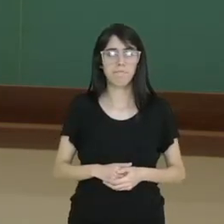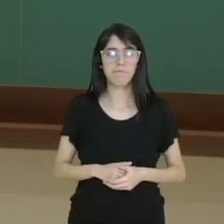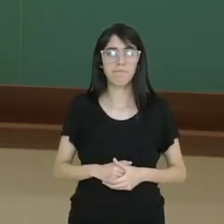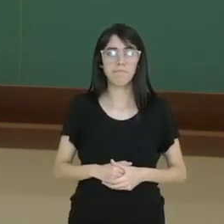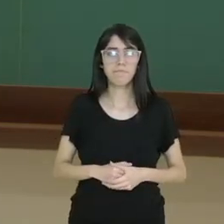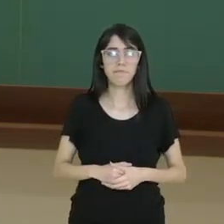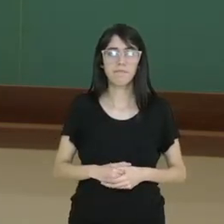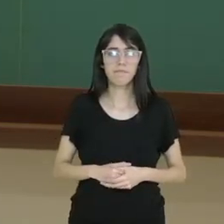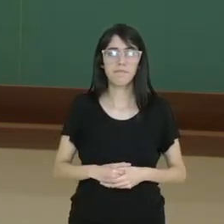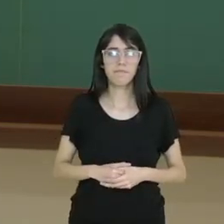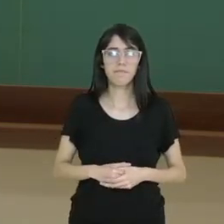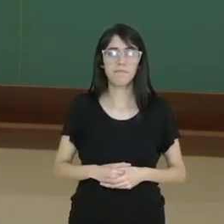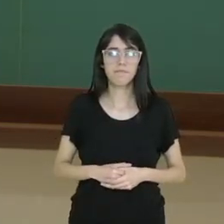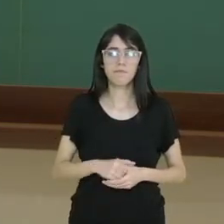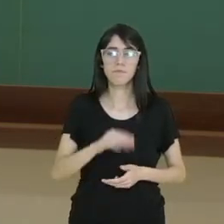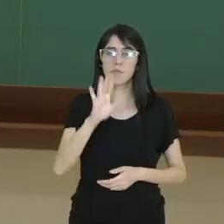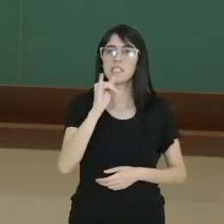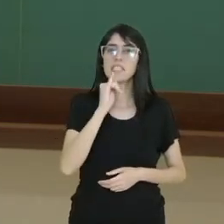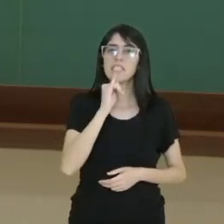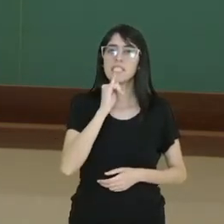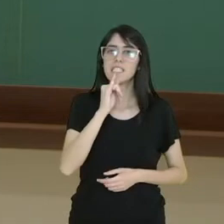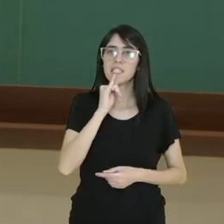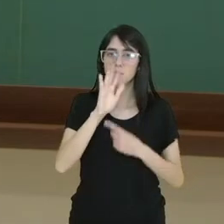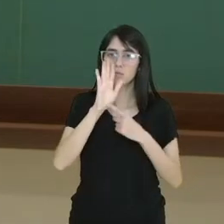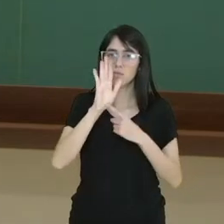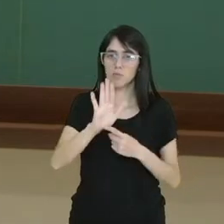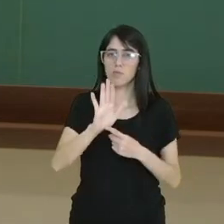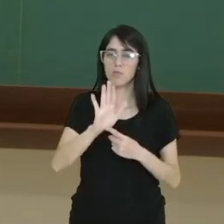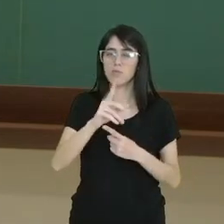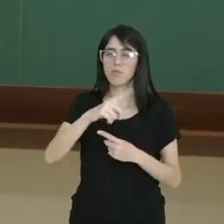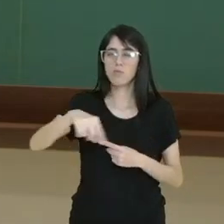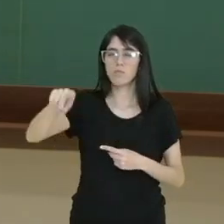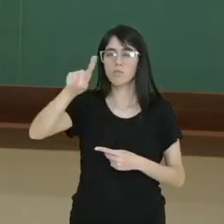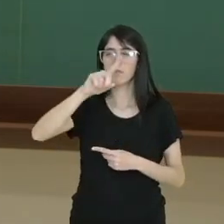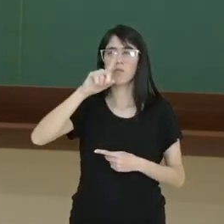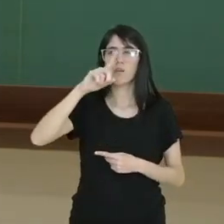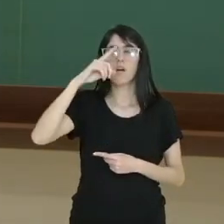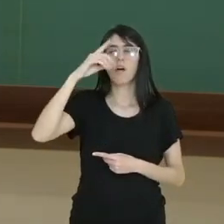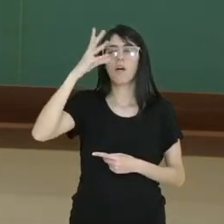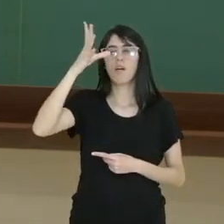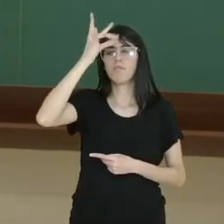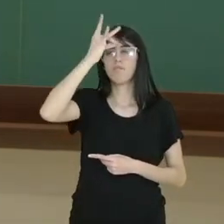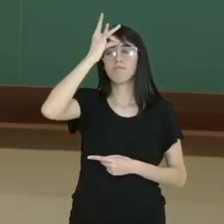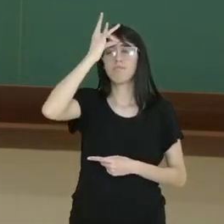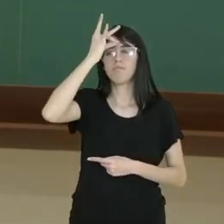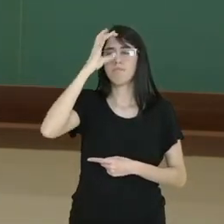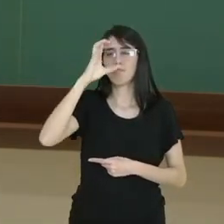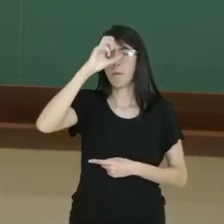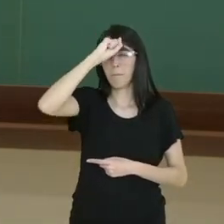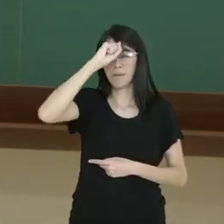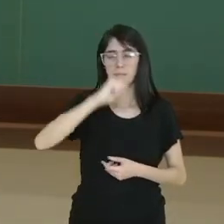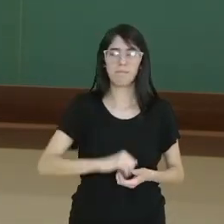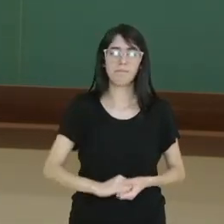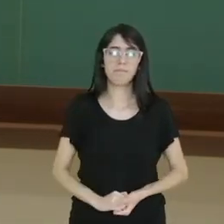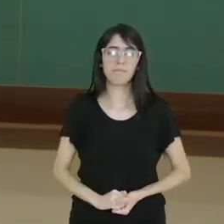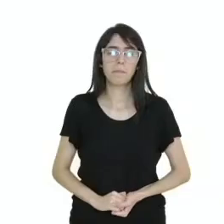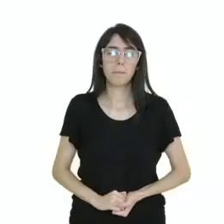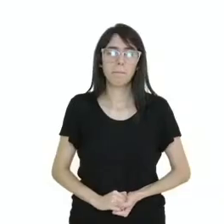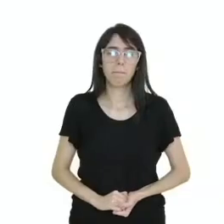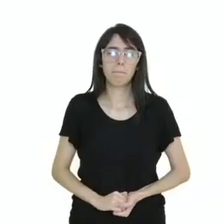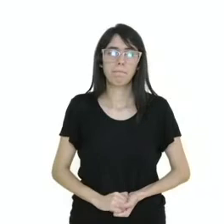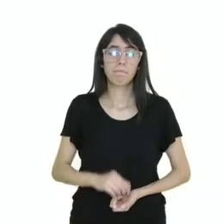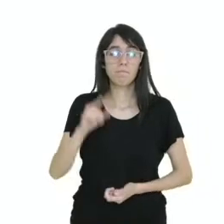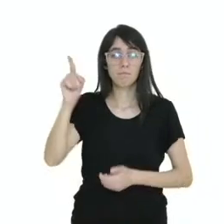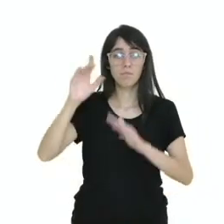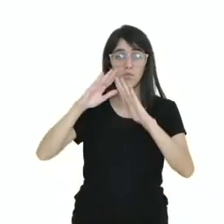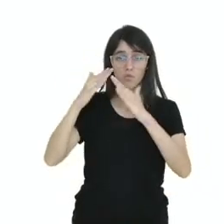números. Mais uma atividade para vocês ficarem bem experientes e bem craques em média aritmética simples.